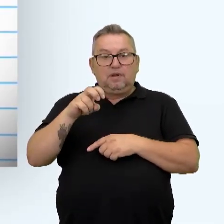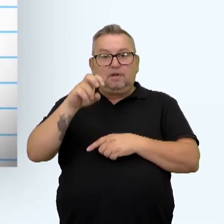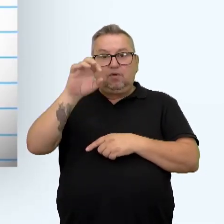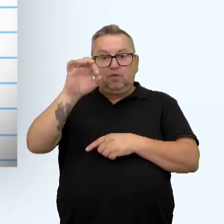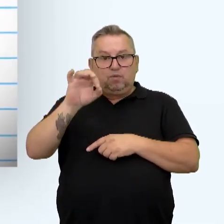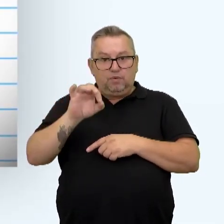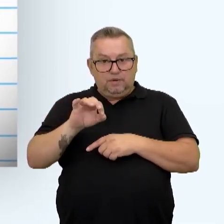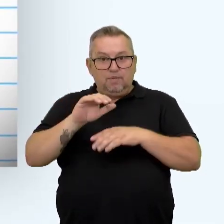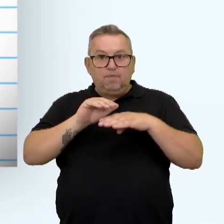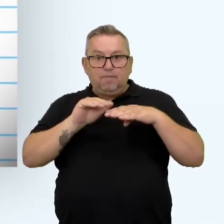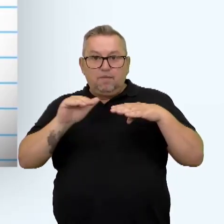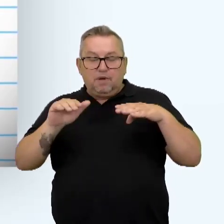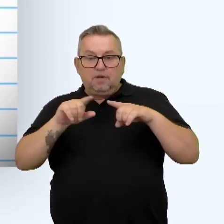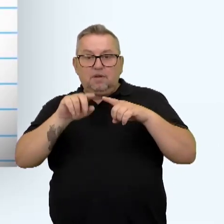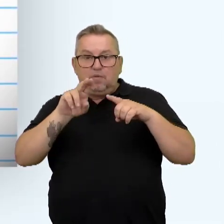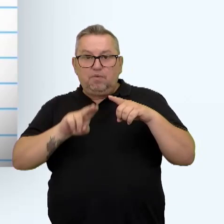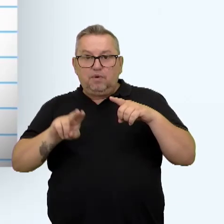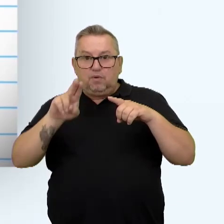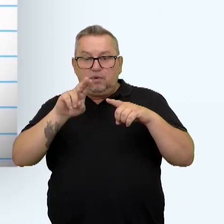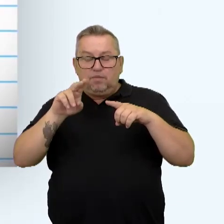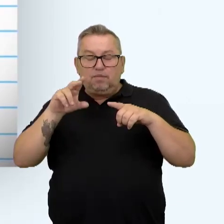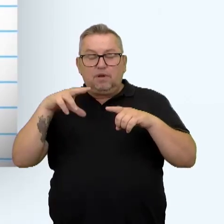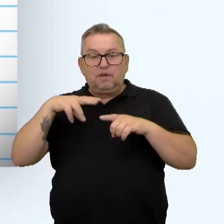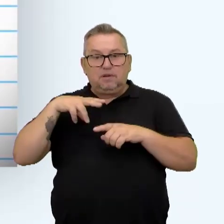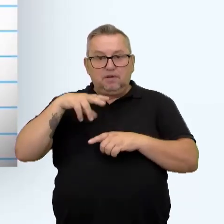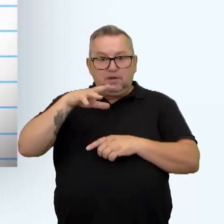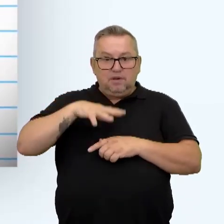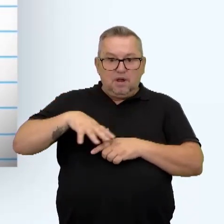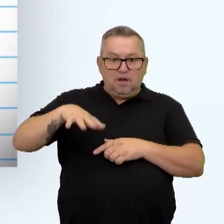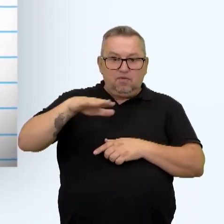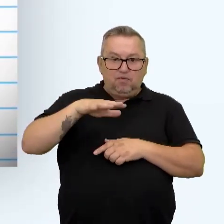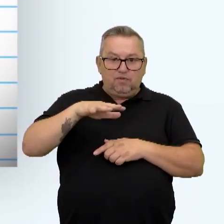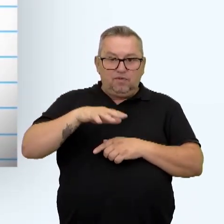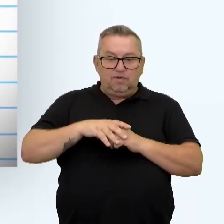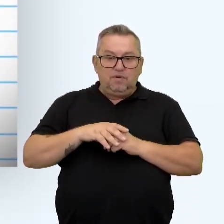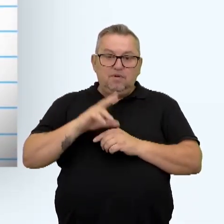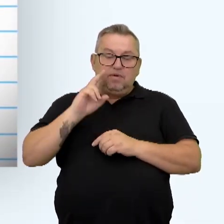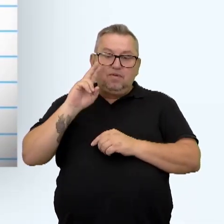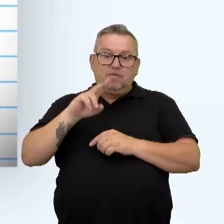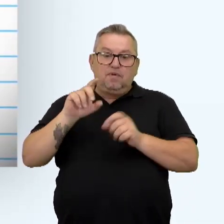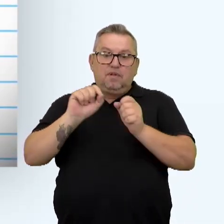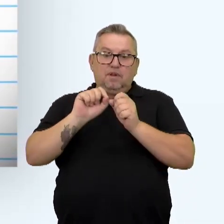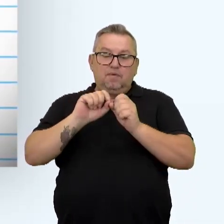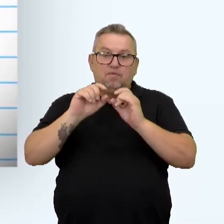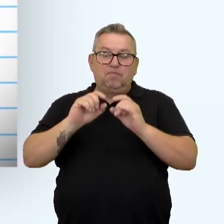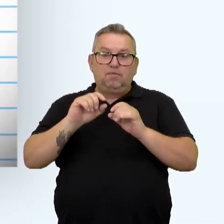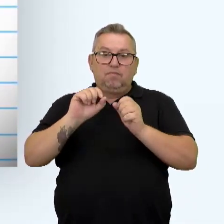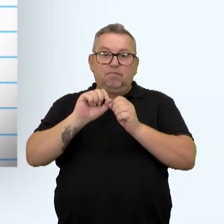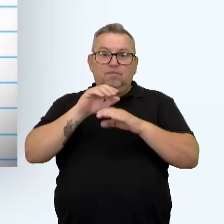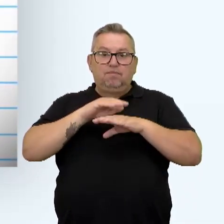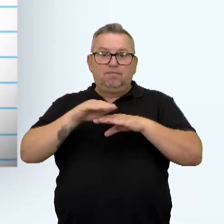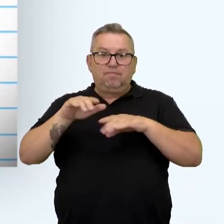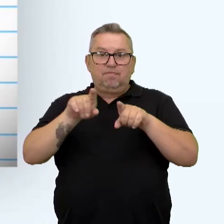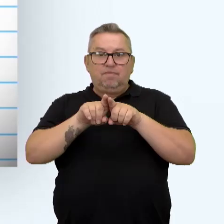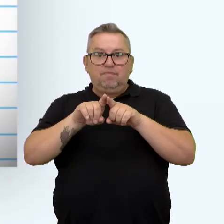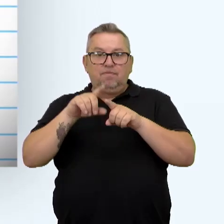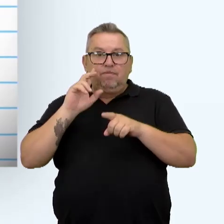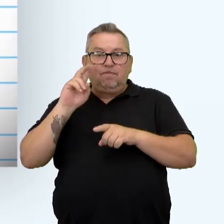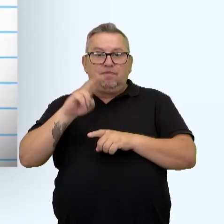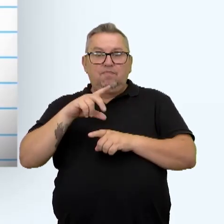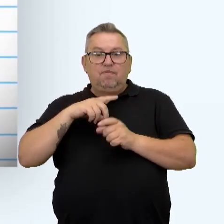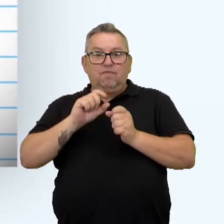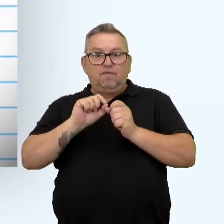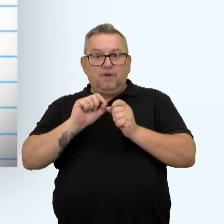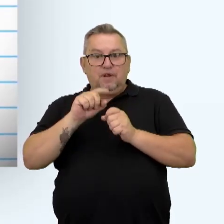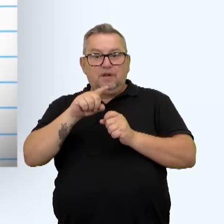de sua superfície ocupada com uso urbano, ou seja, com predominância de coberturas artificiais não agrícolas. Estão